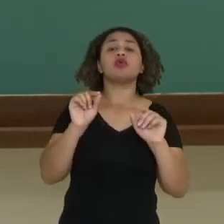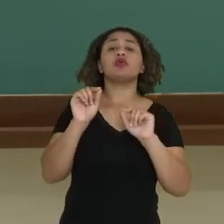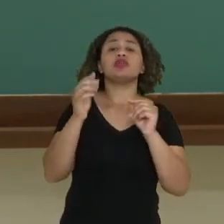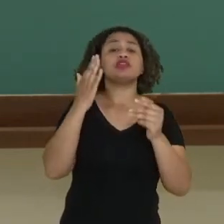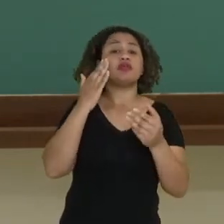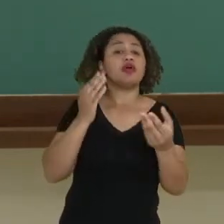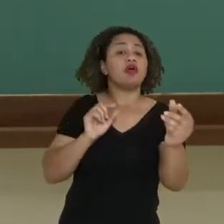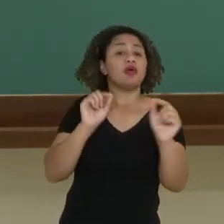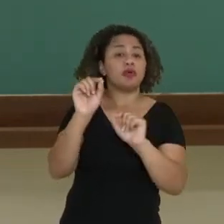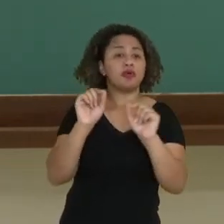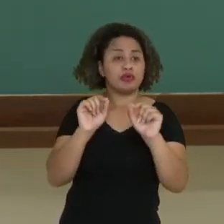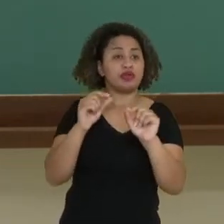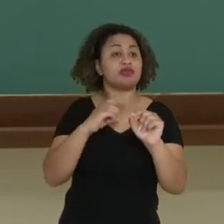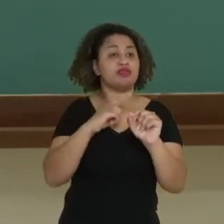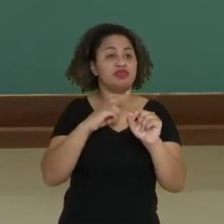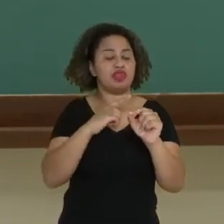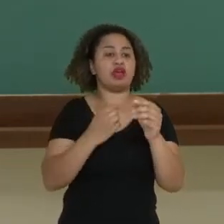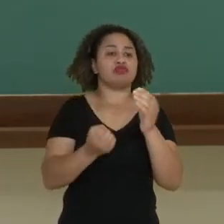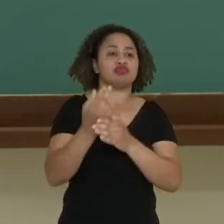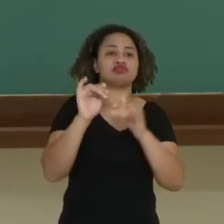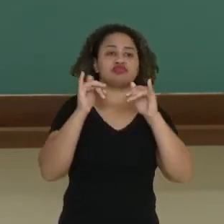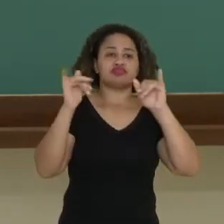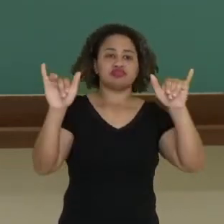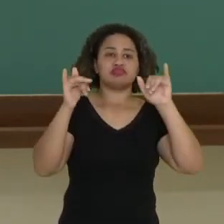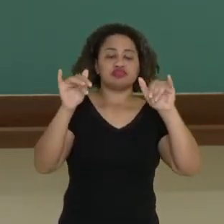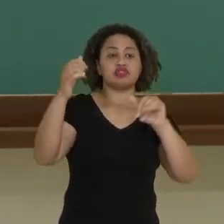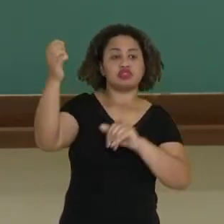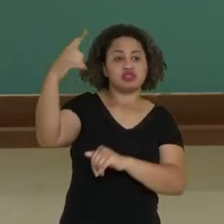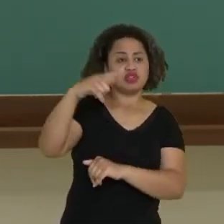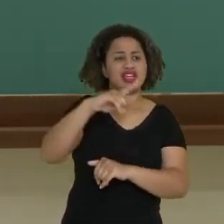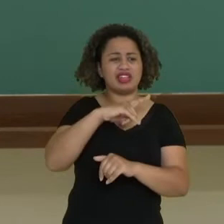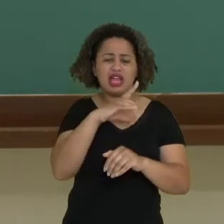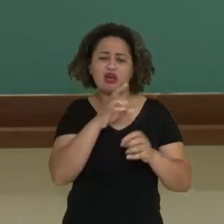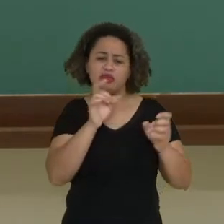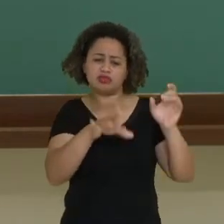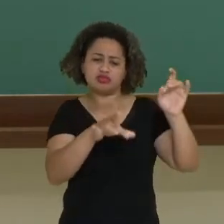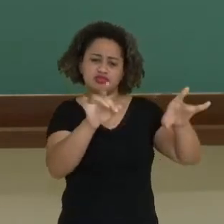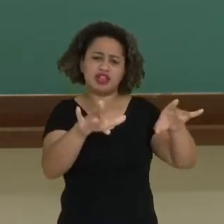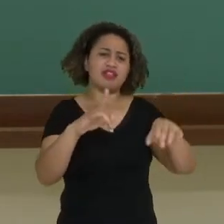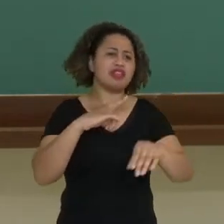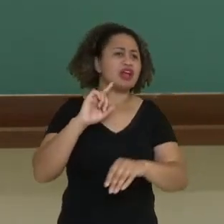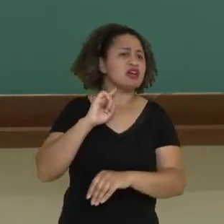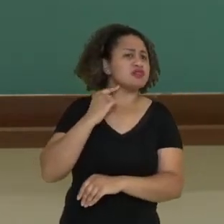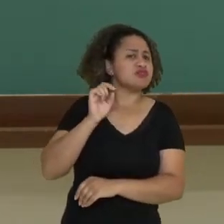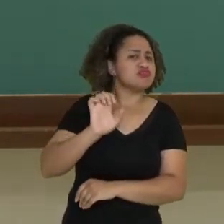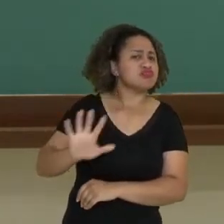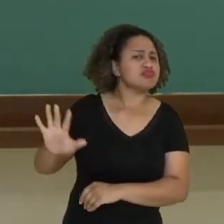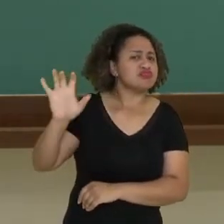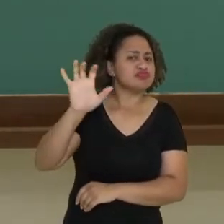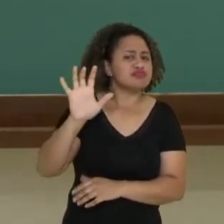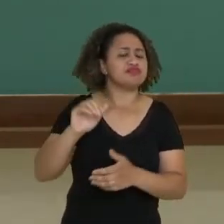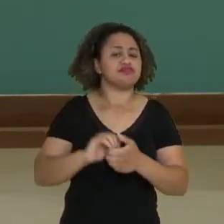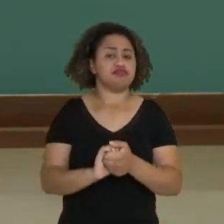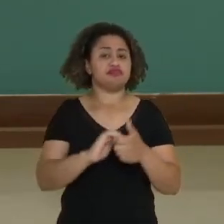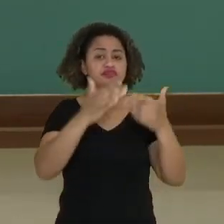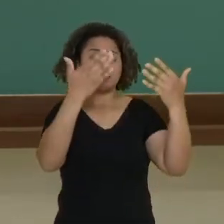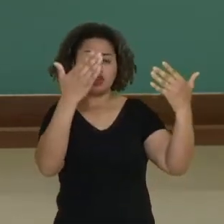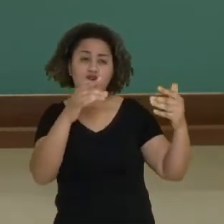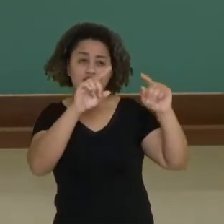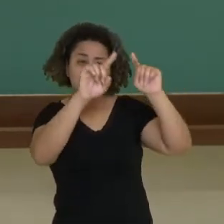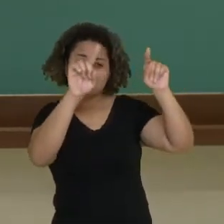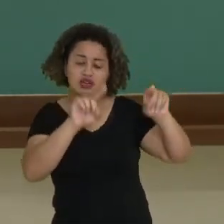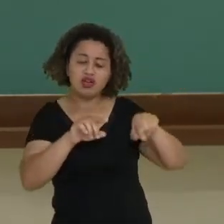o infográfico, a produção de energia solar gera algum resíduo? Há poluição? Analisa, vê, comenta